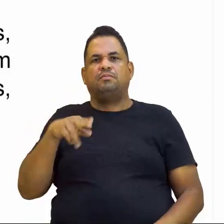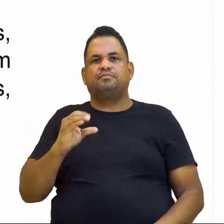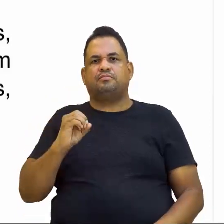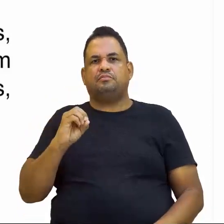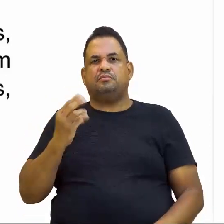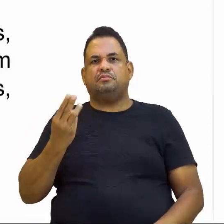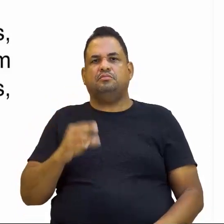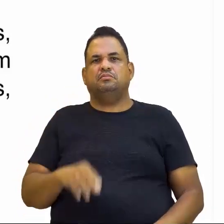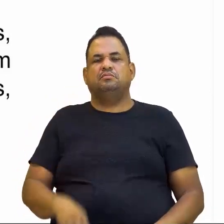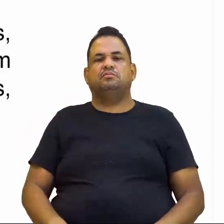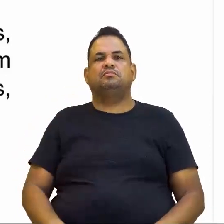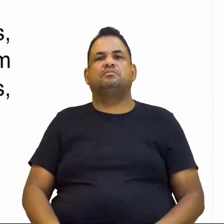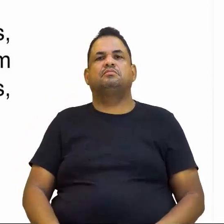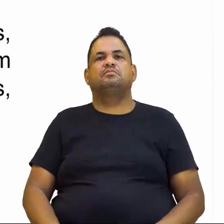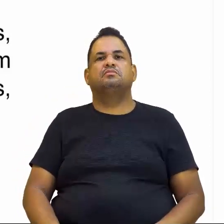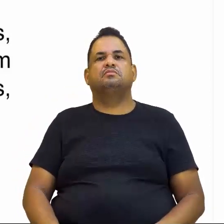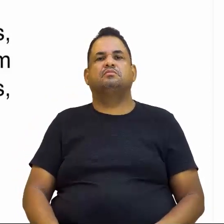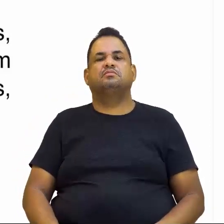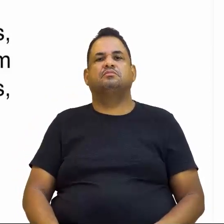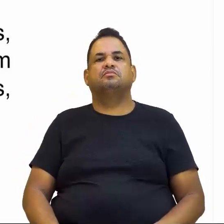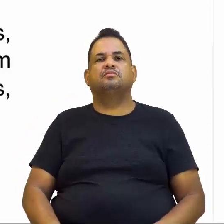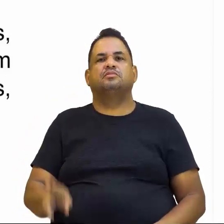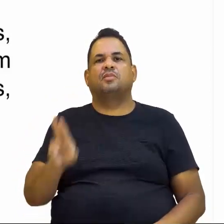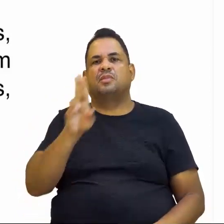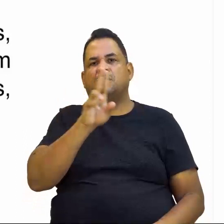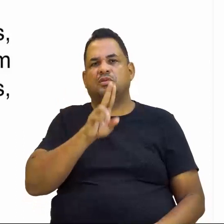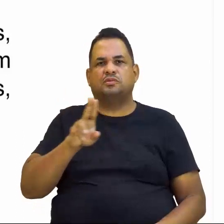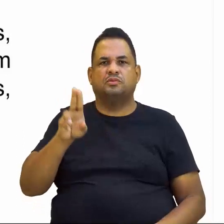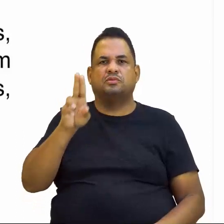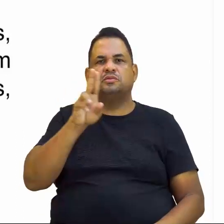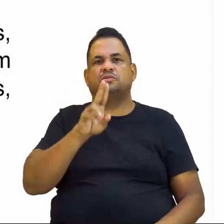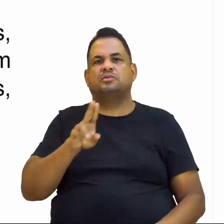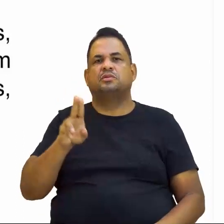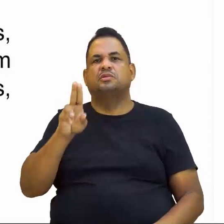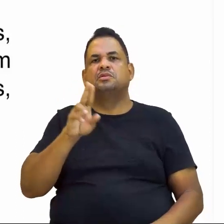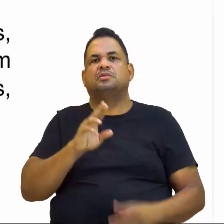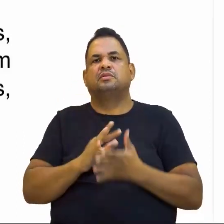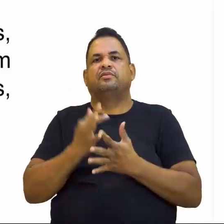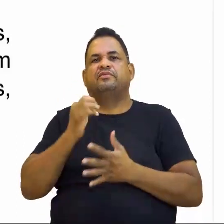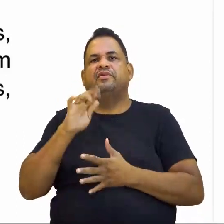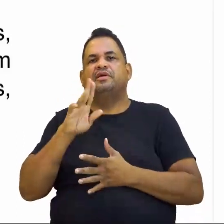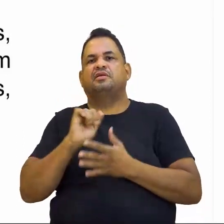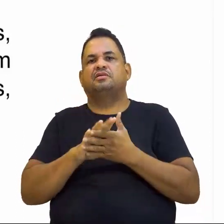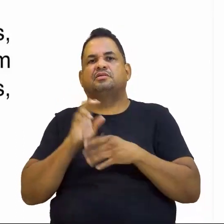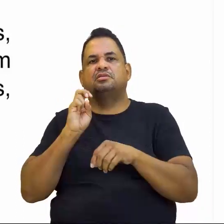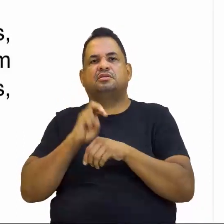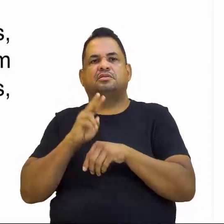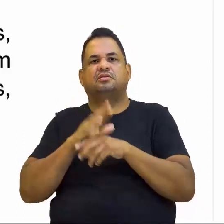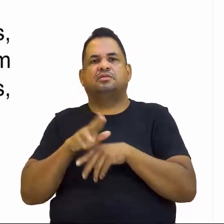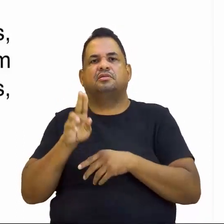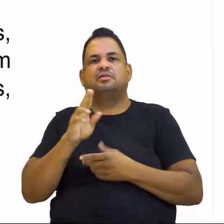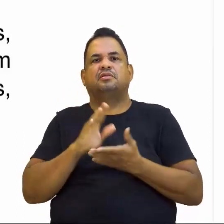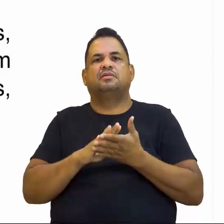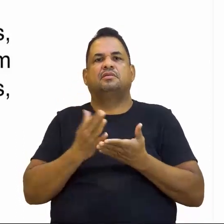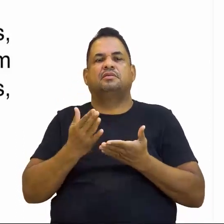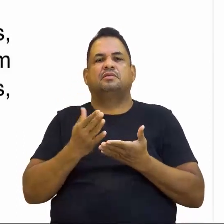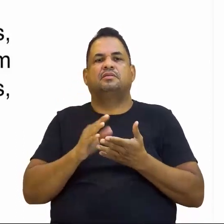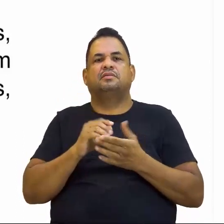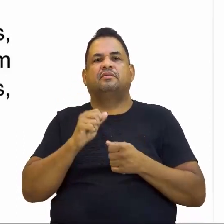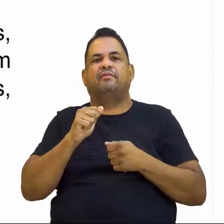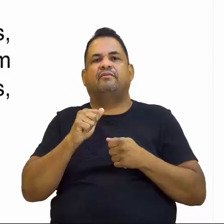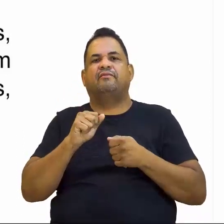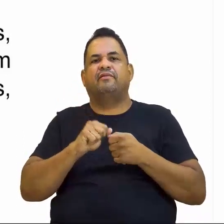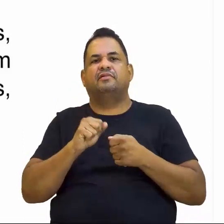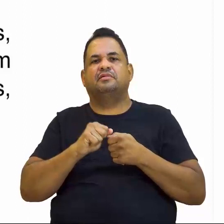amônio, NH4, ele é utilizado como fertilizante, inseticida, na fabricação